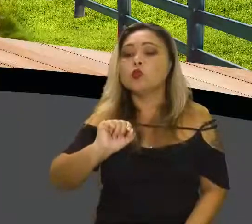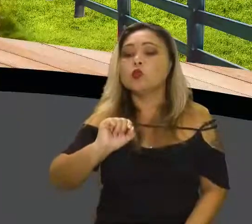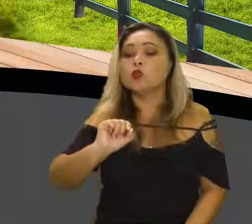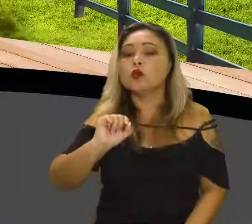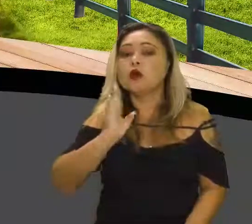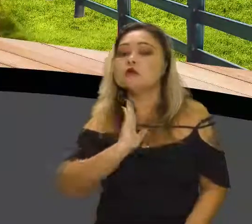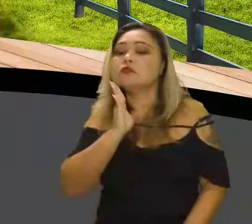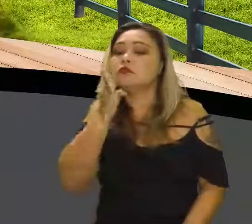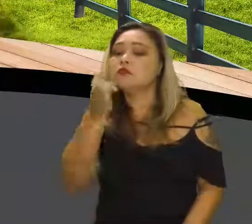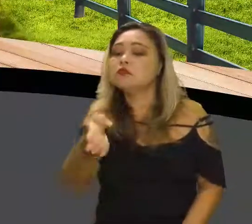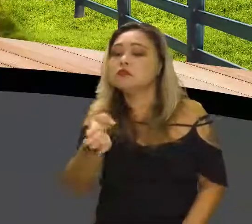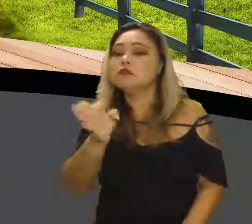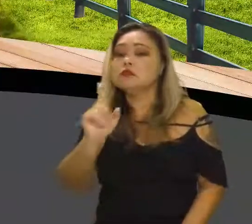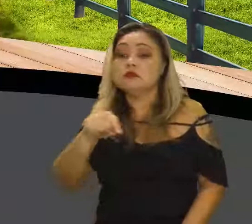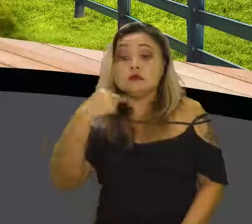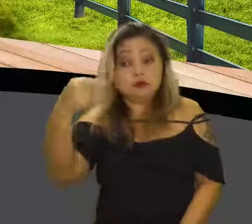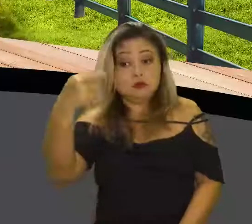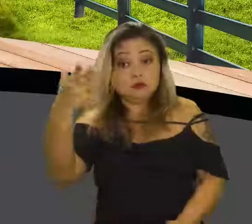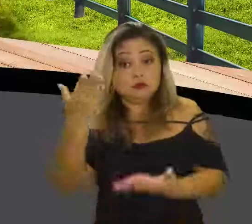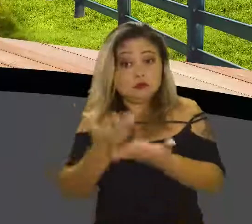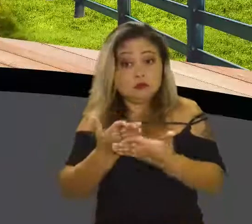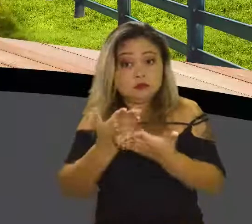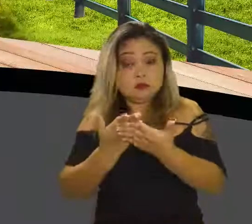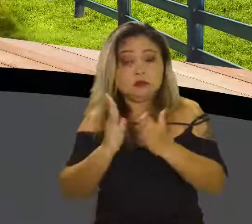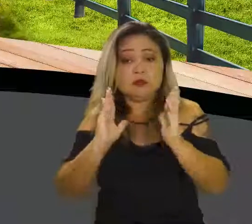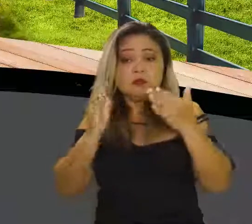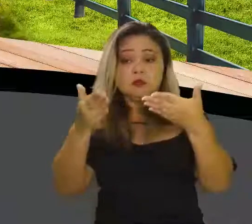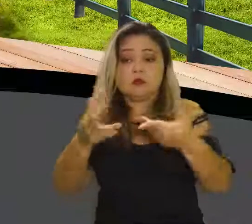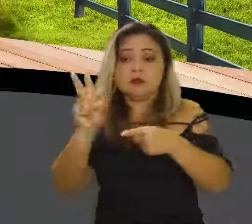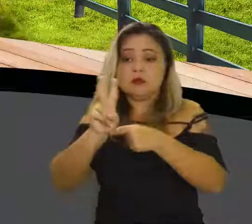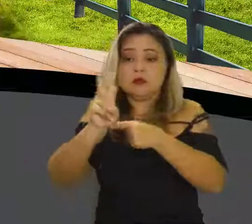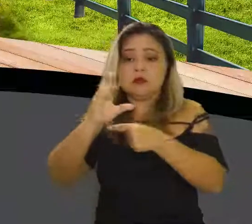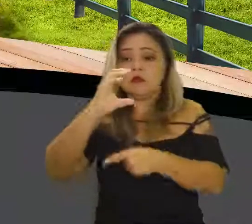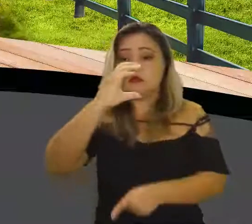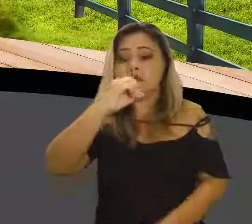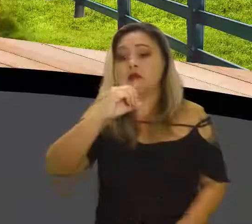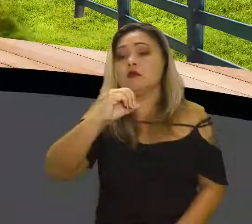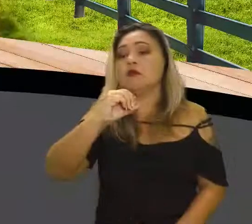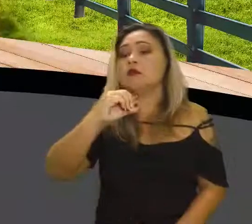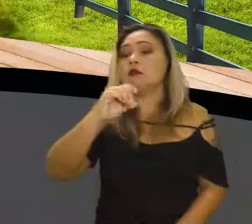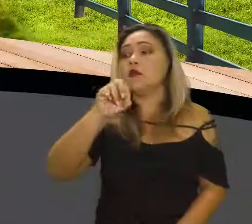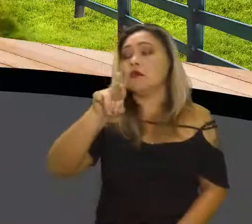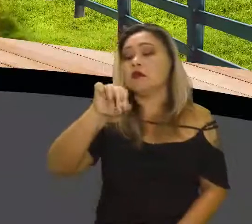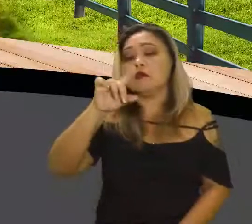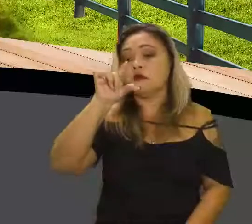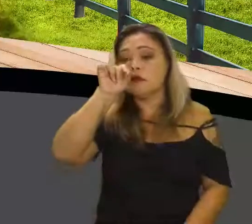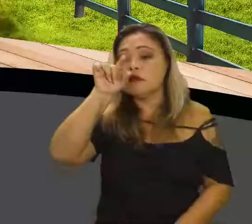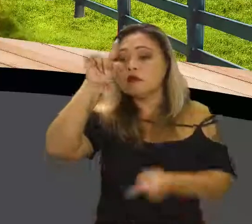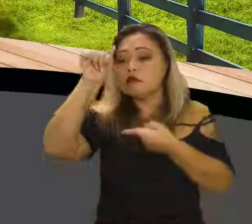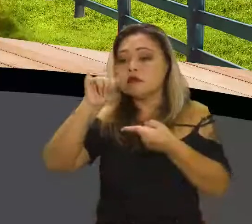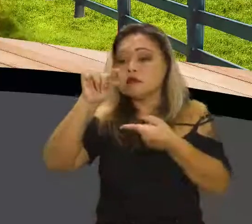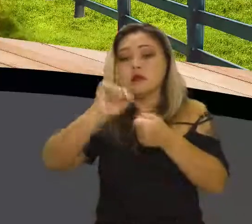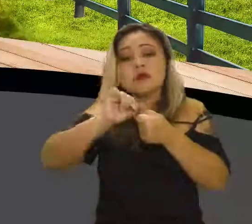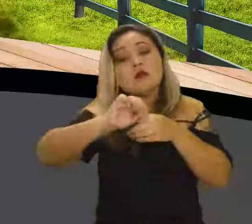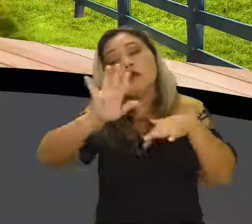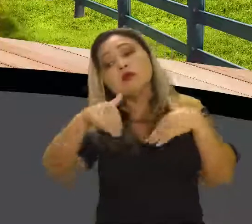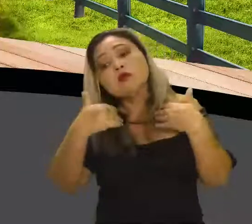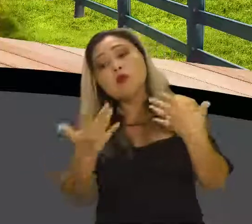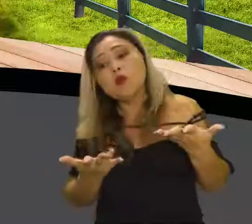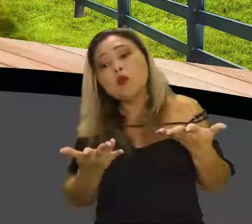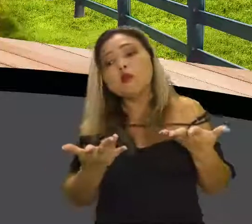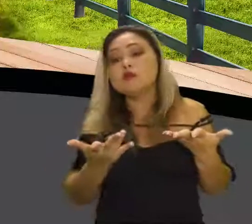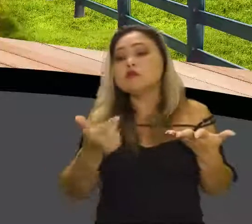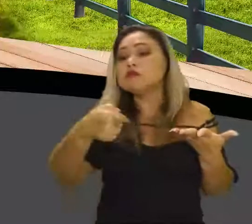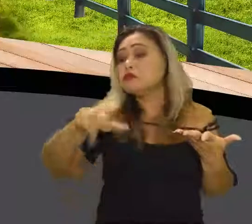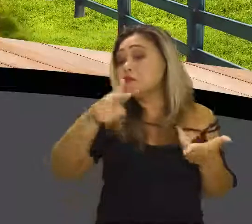eu enfatizasse nas nossas próximas aulas sobre criação de codorna. Ou alguma situação que você deve estar passando aí na